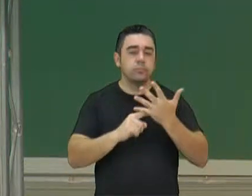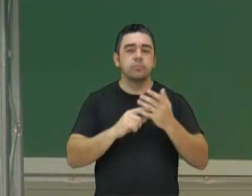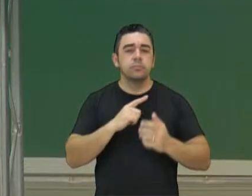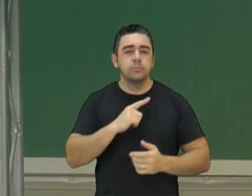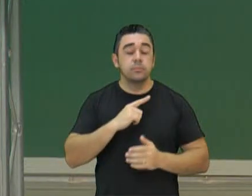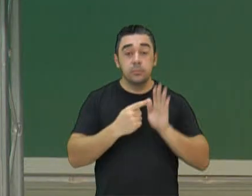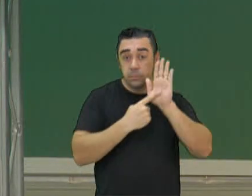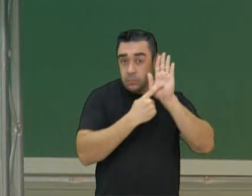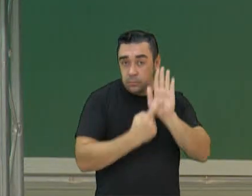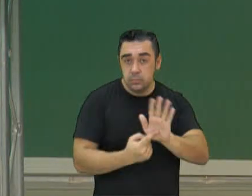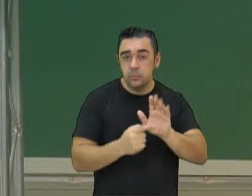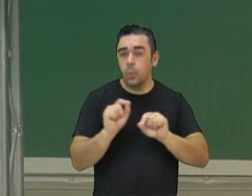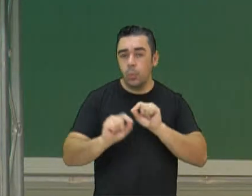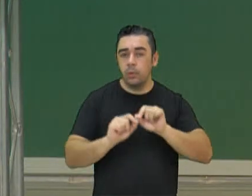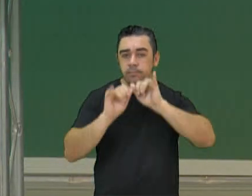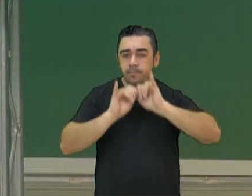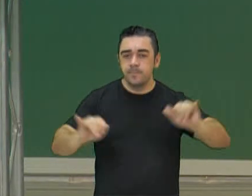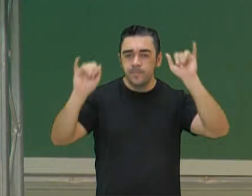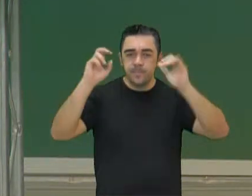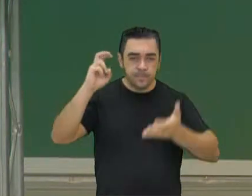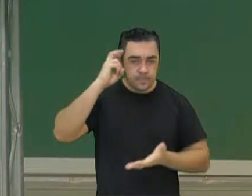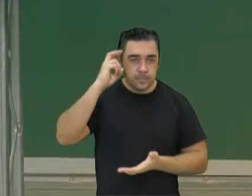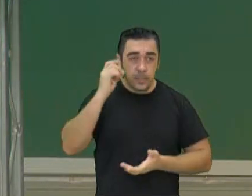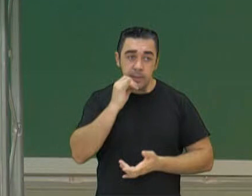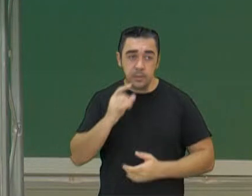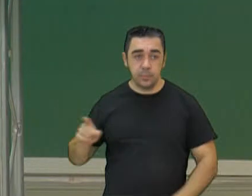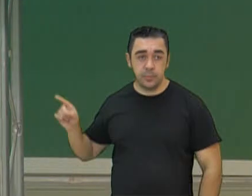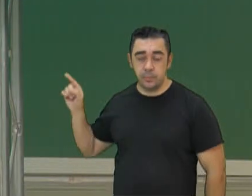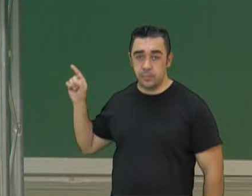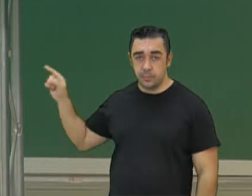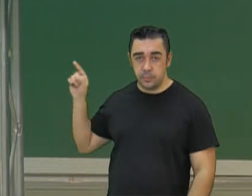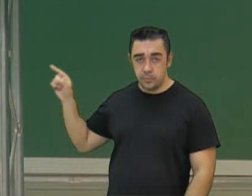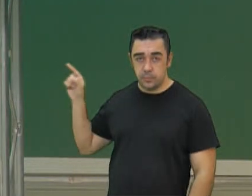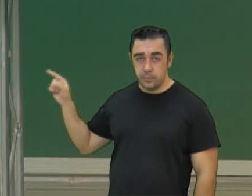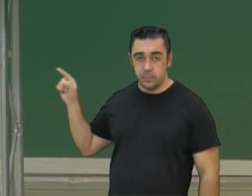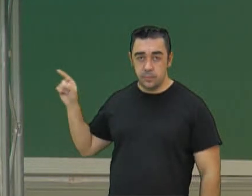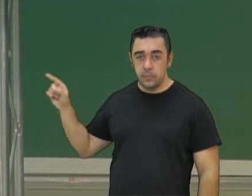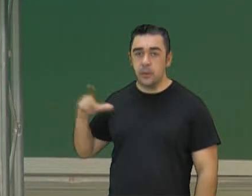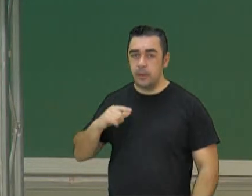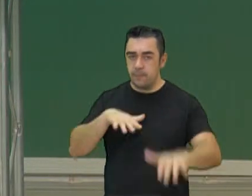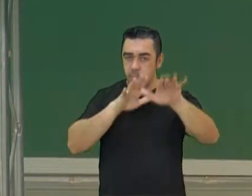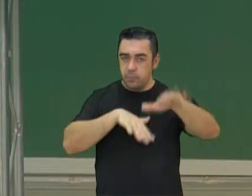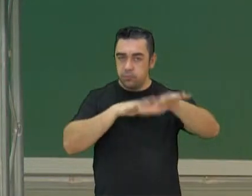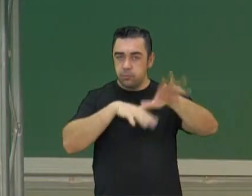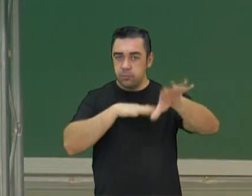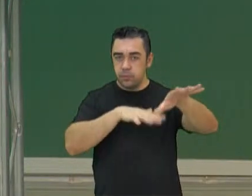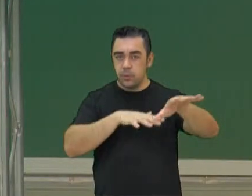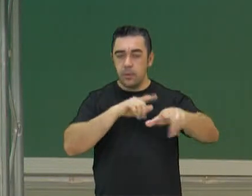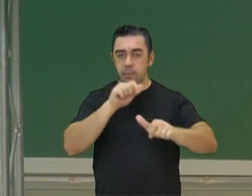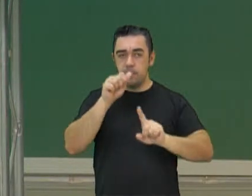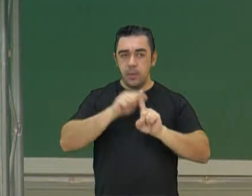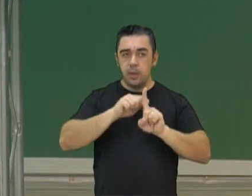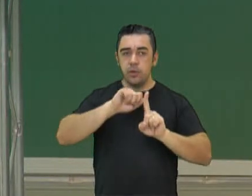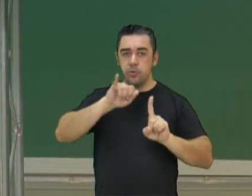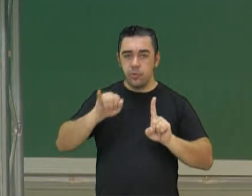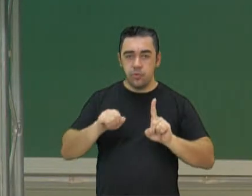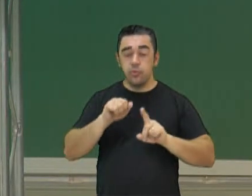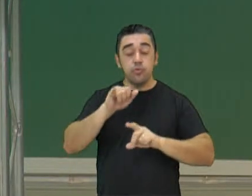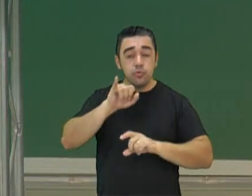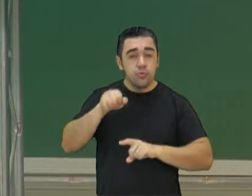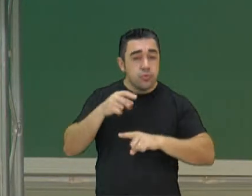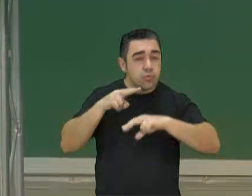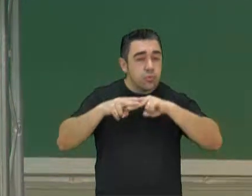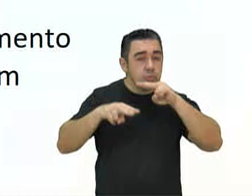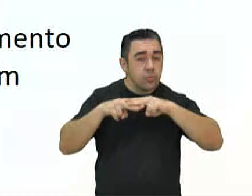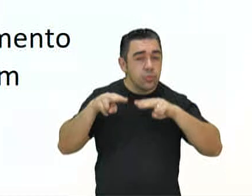produção cultural, tá? Trouxe um exemplo aqui, que é uma imagem das manifestações populares em junho de 2013 no Brasil,